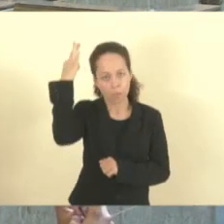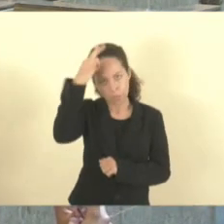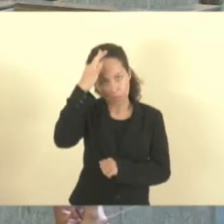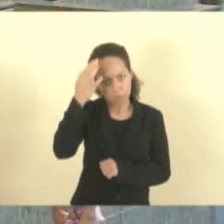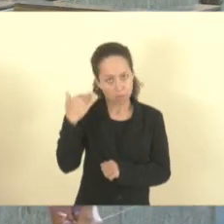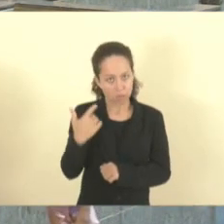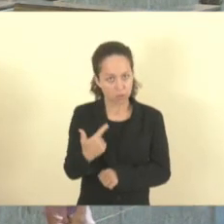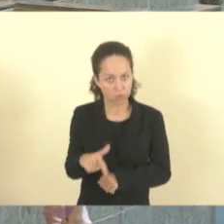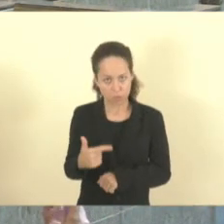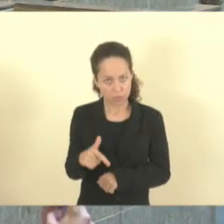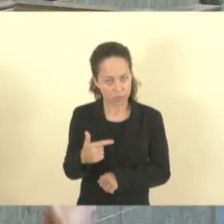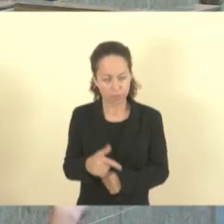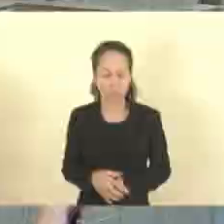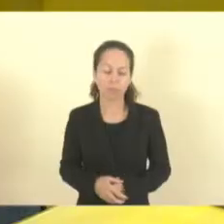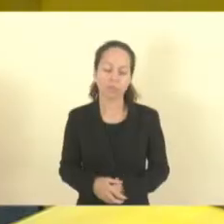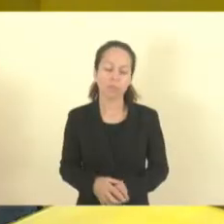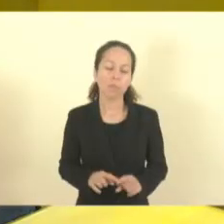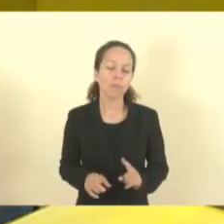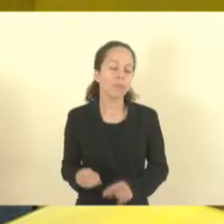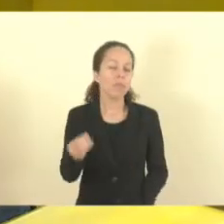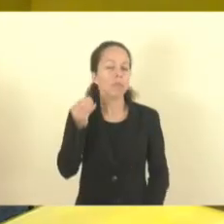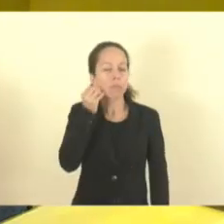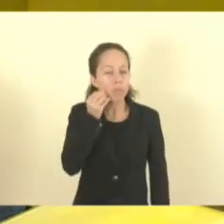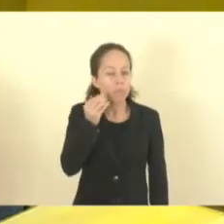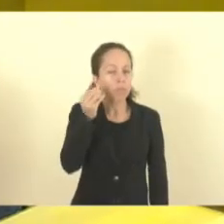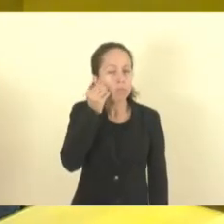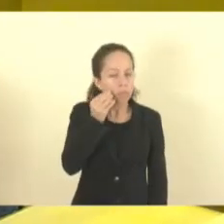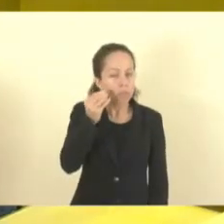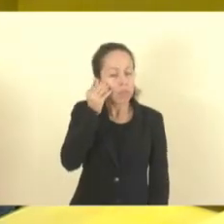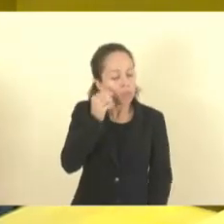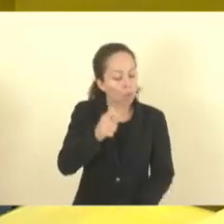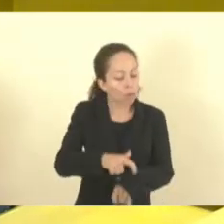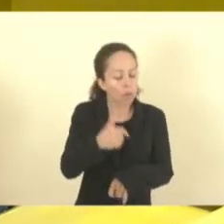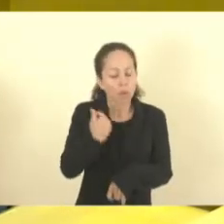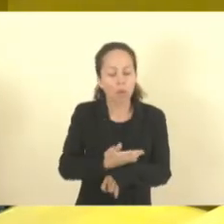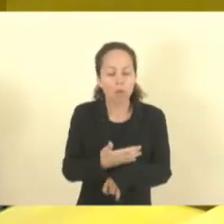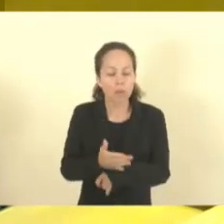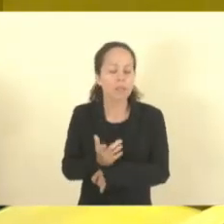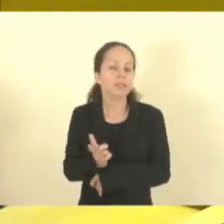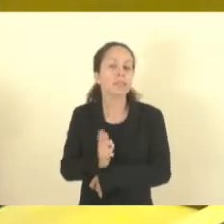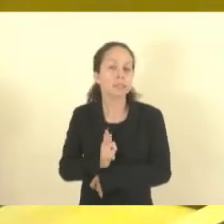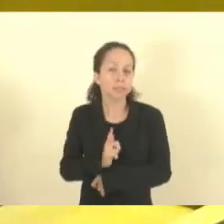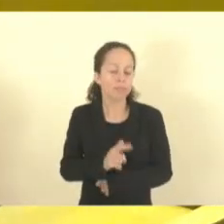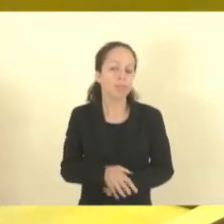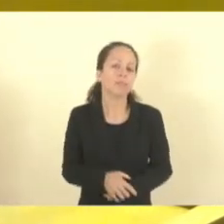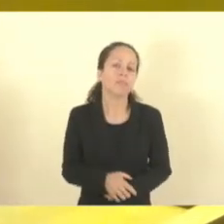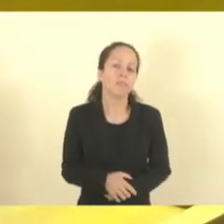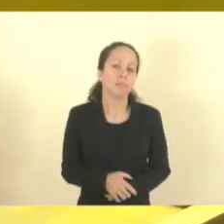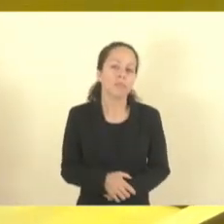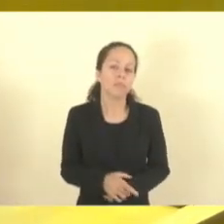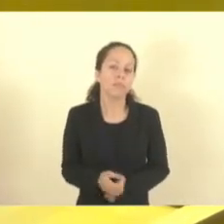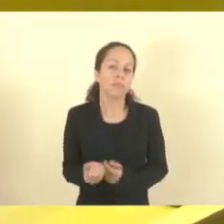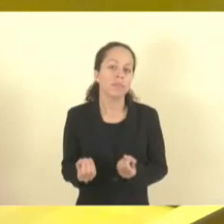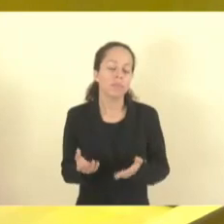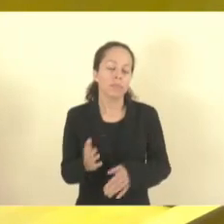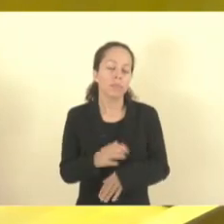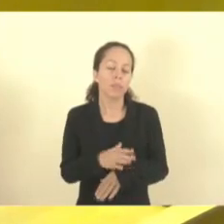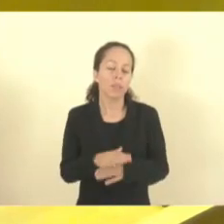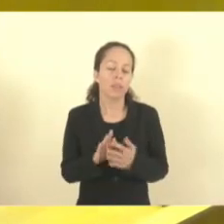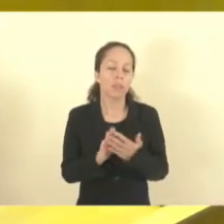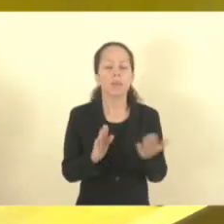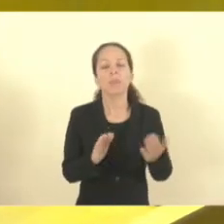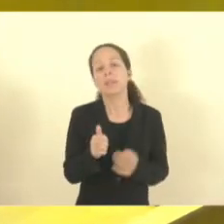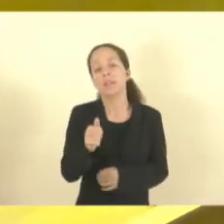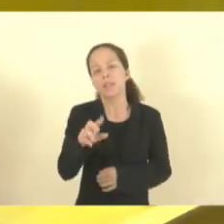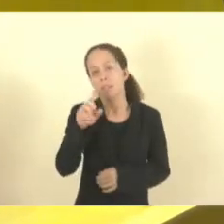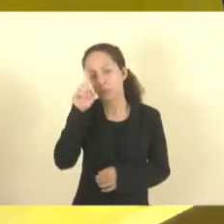existia, mesmo assim as tentativas de fraude toda hora elas vinham, ele deu 15 dias para as partes